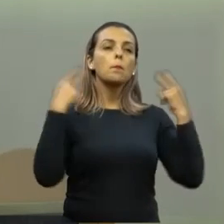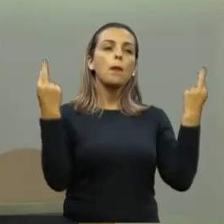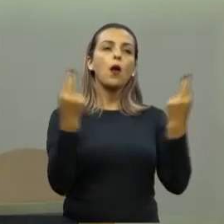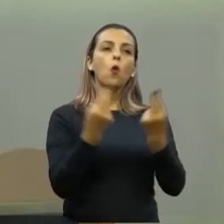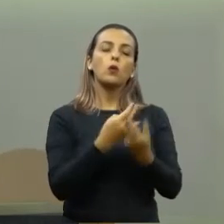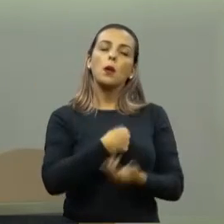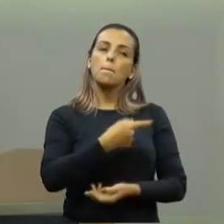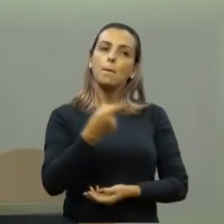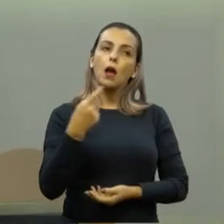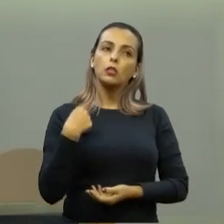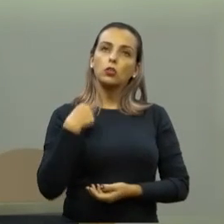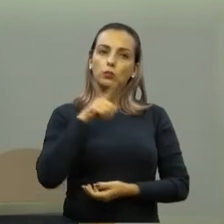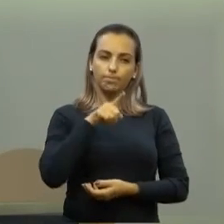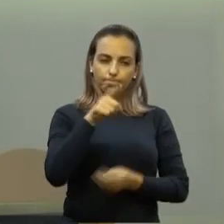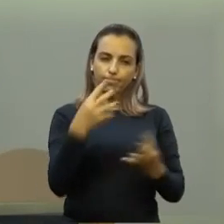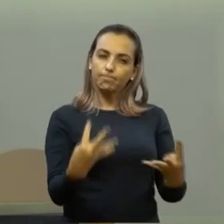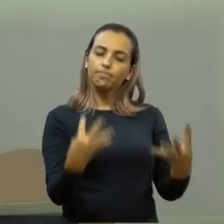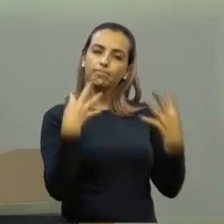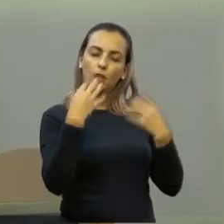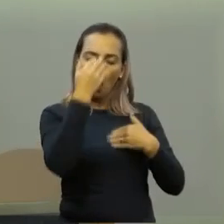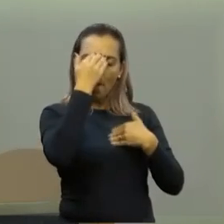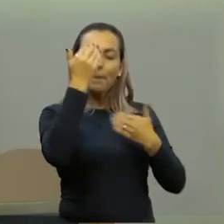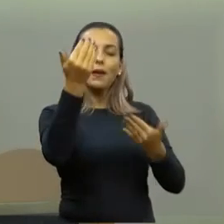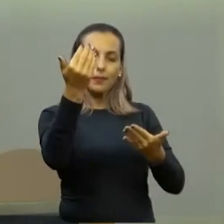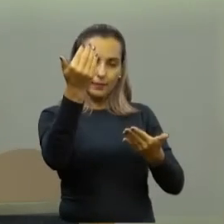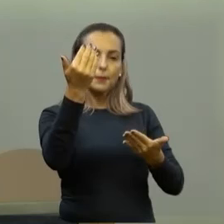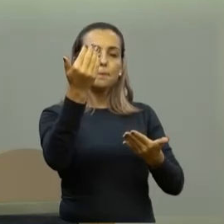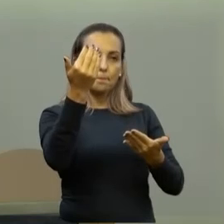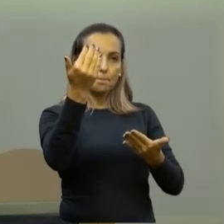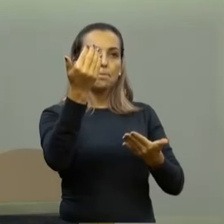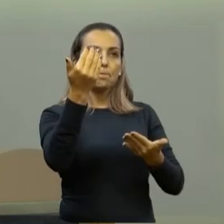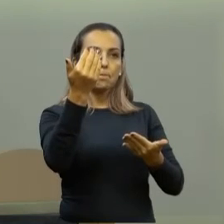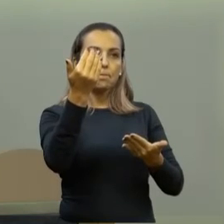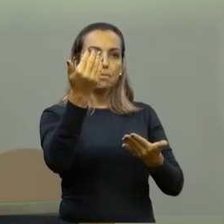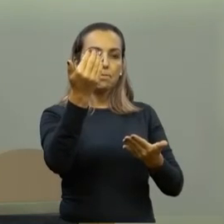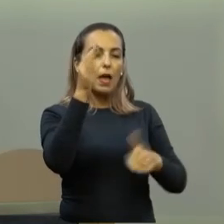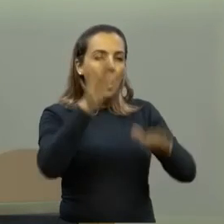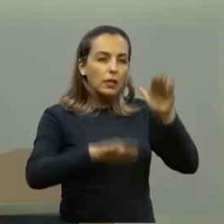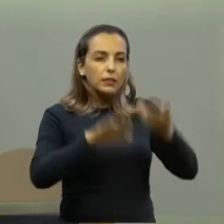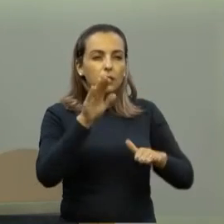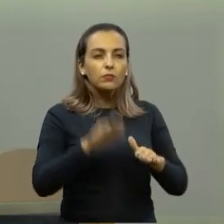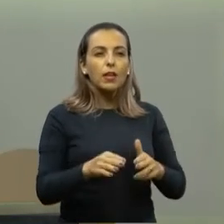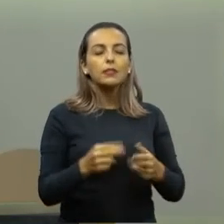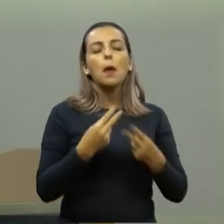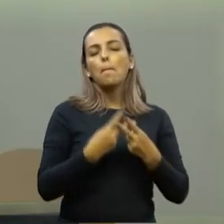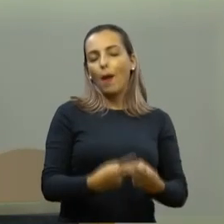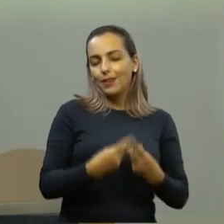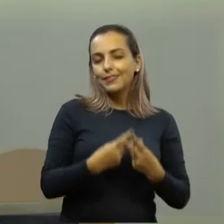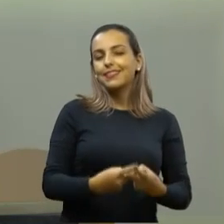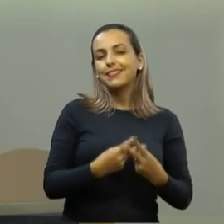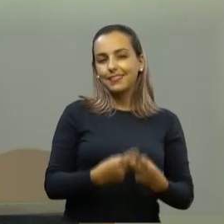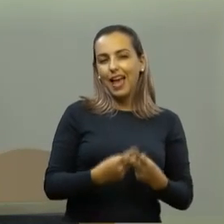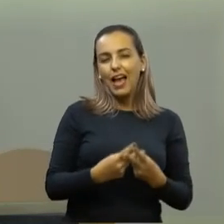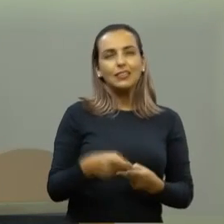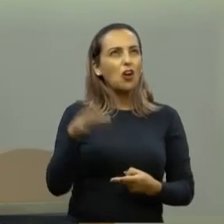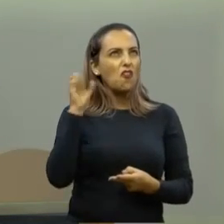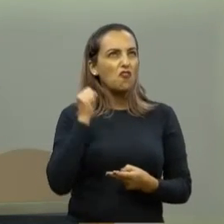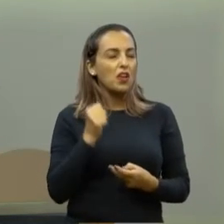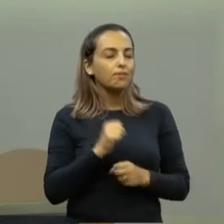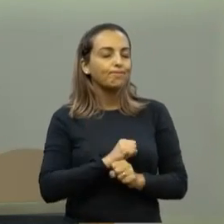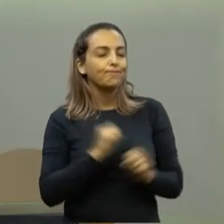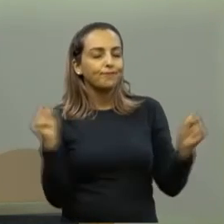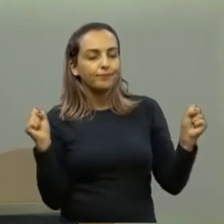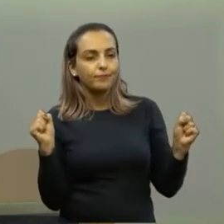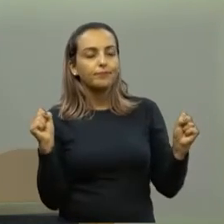sessão a todos nós o que está nos acompanhando muito obrigado por muitas vezes nos tolerar né porque às vezes não dá para ouvir certas coisas